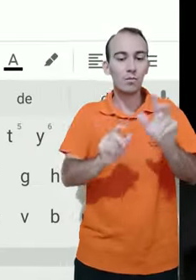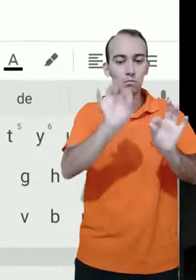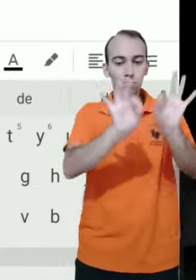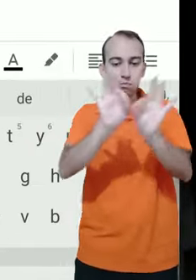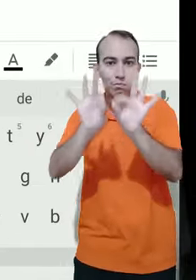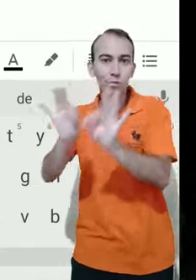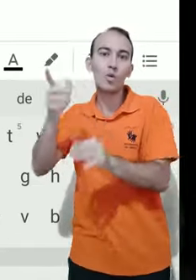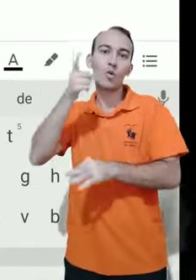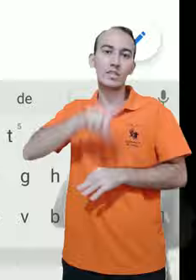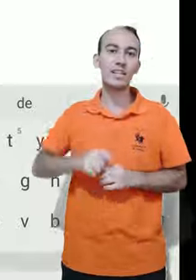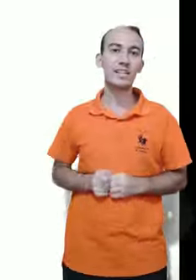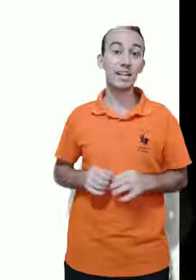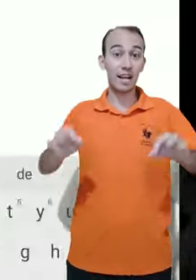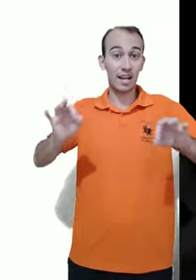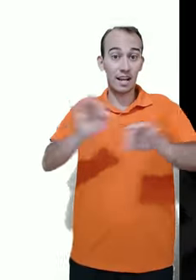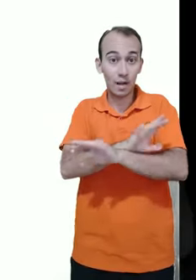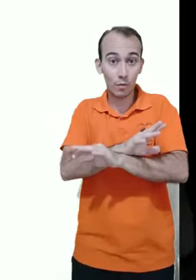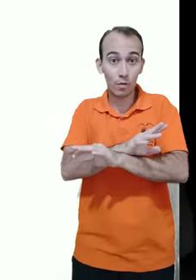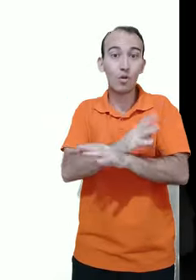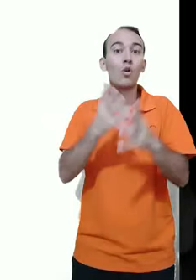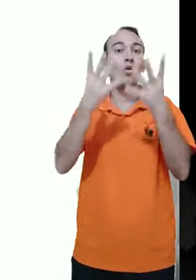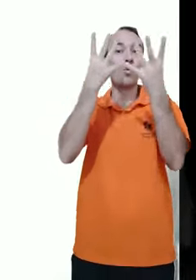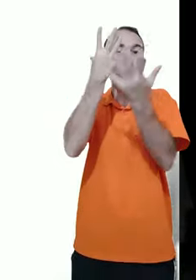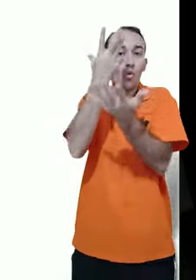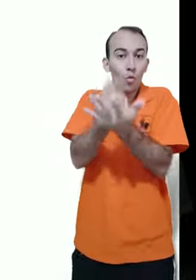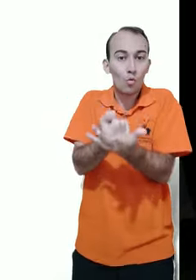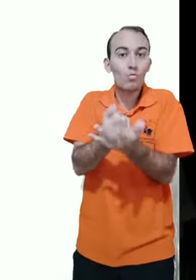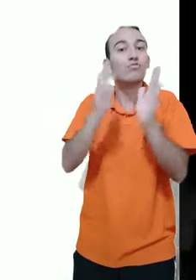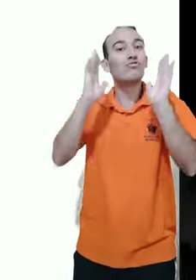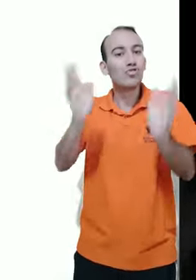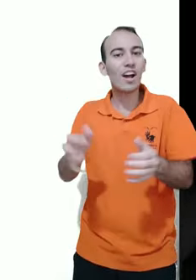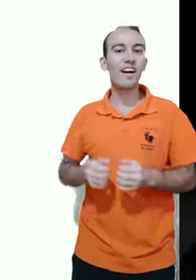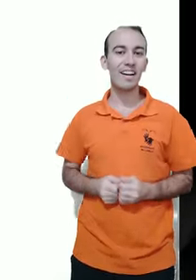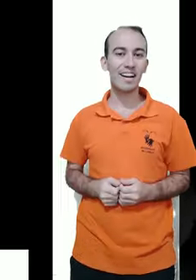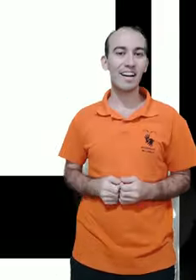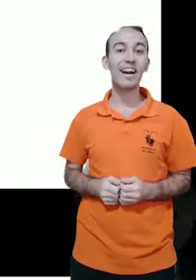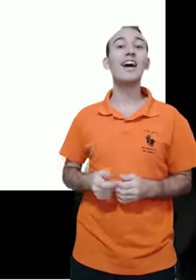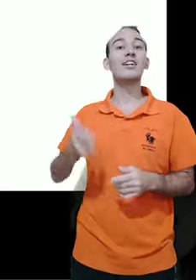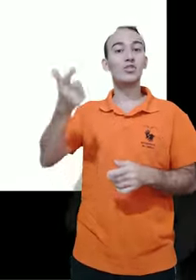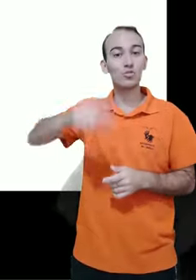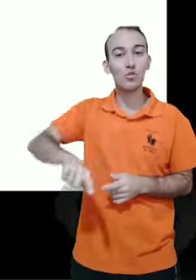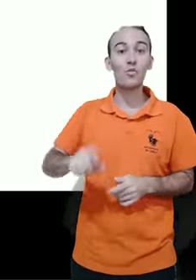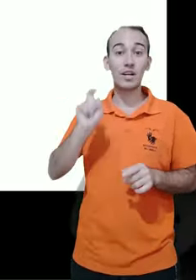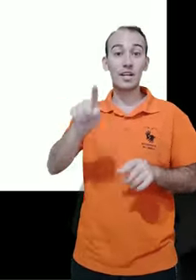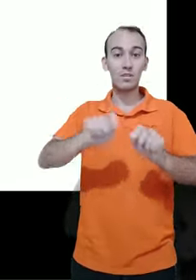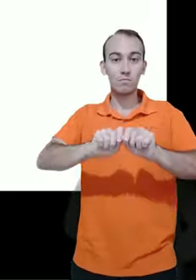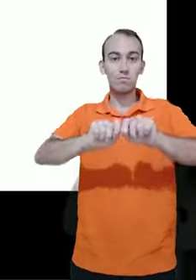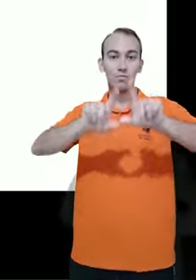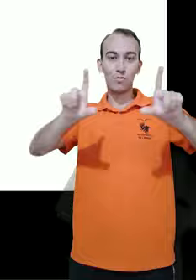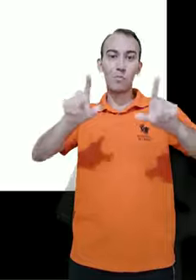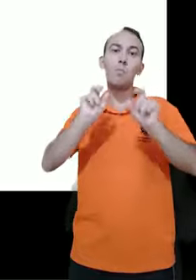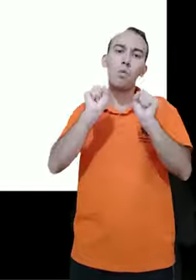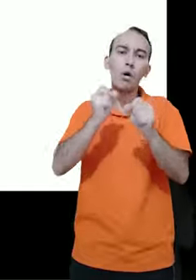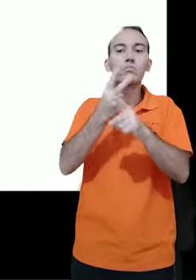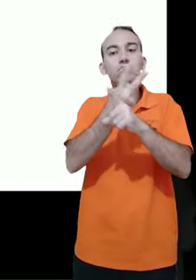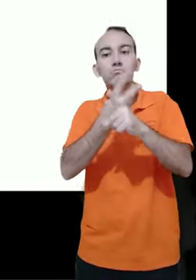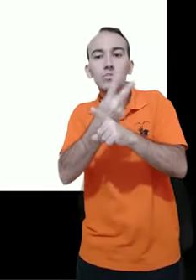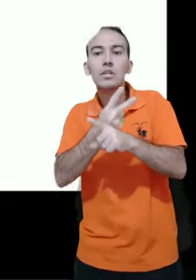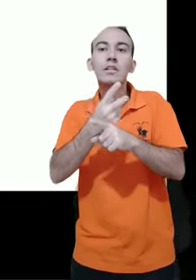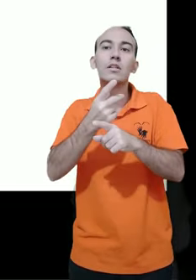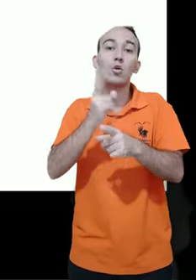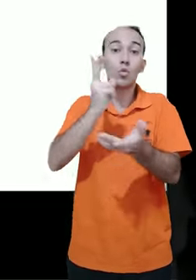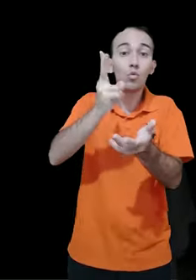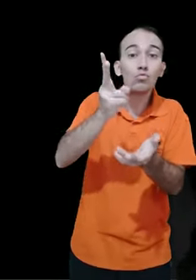bom e depois que terminar Pode fechar a aba do documento pois ela Continuará salva se você clicar novamente no